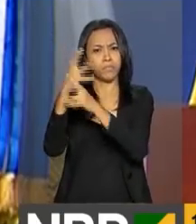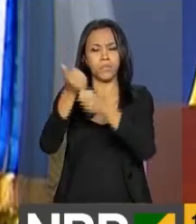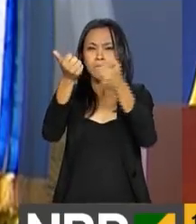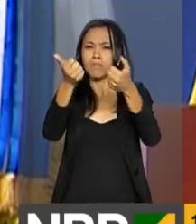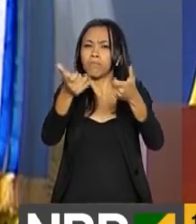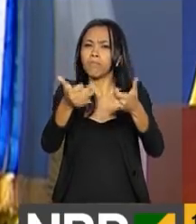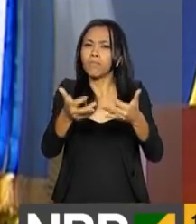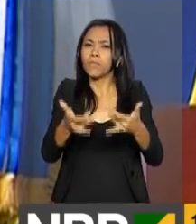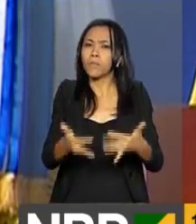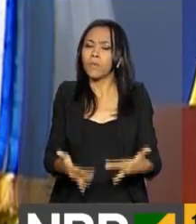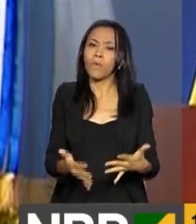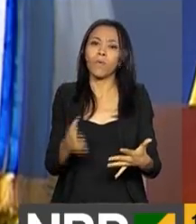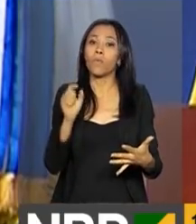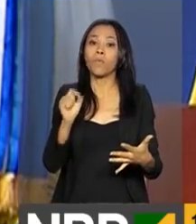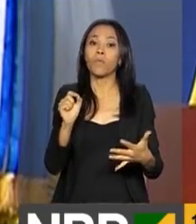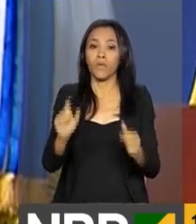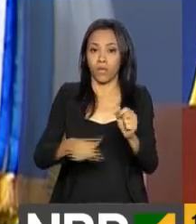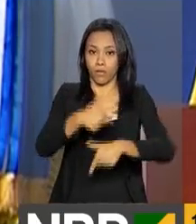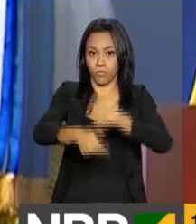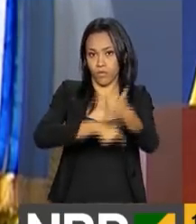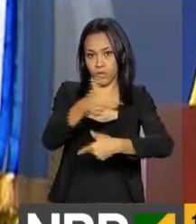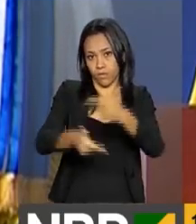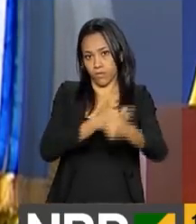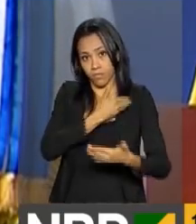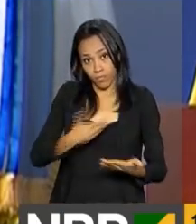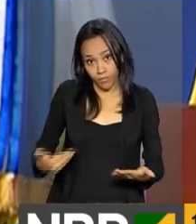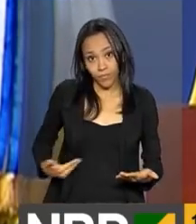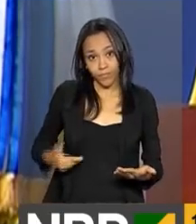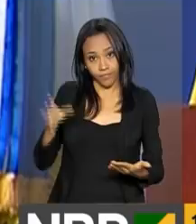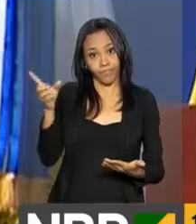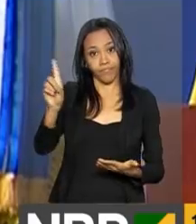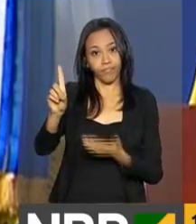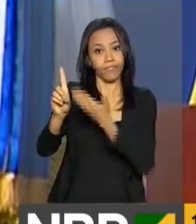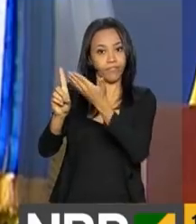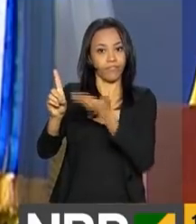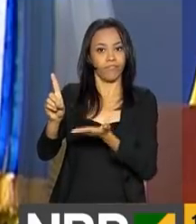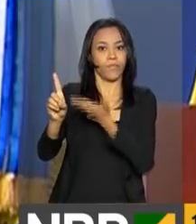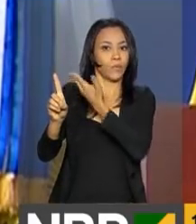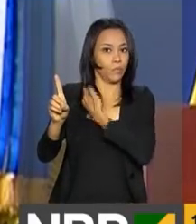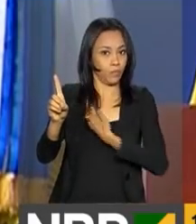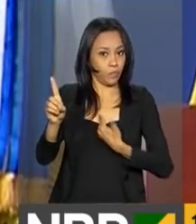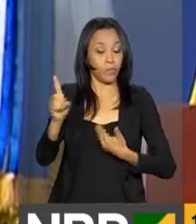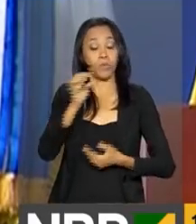praticamente do nosso governo. E eu quero, portanto,